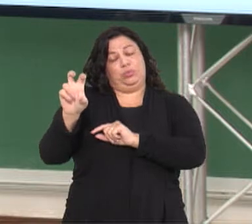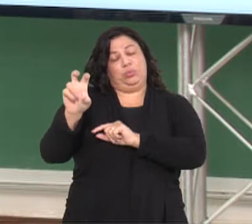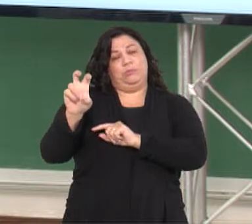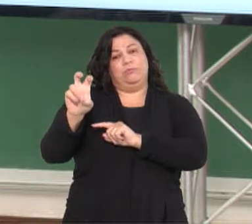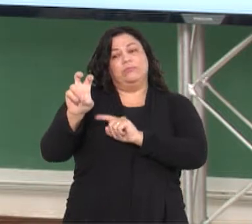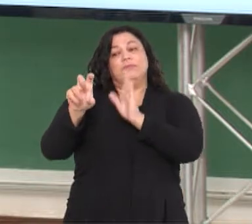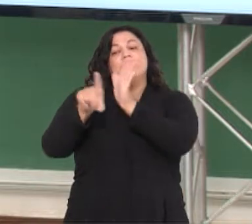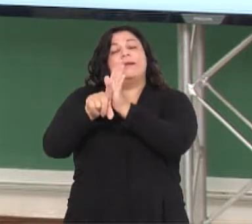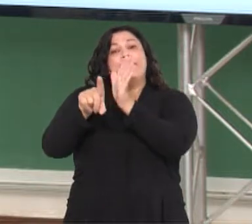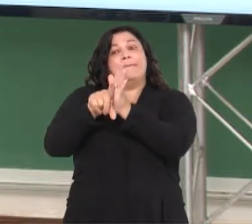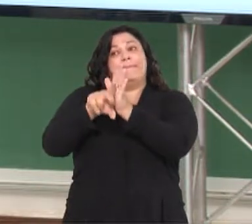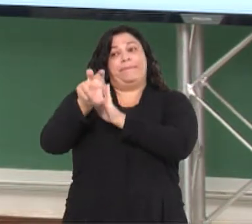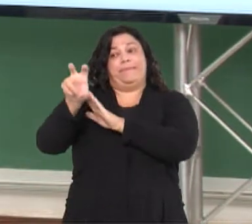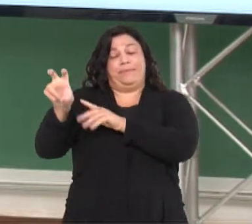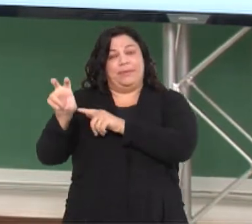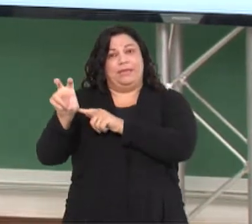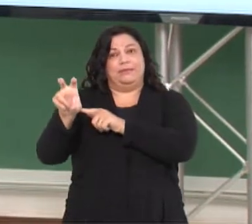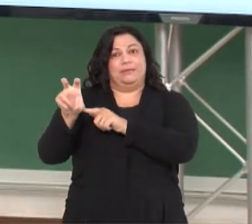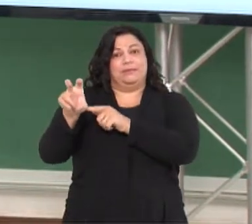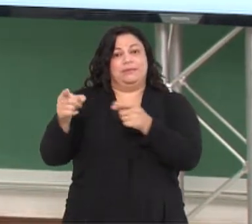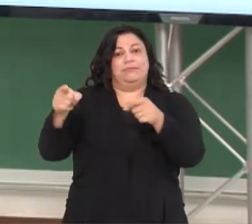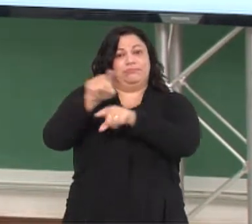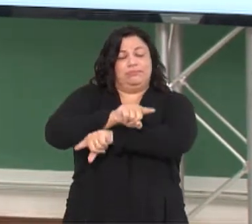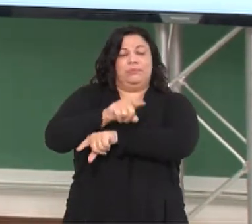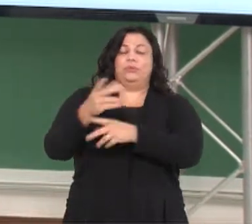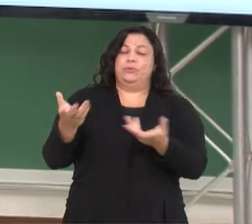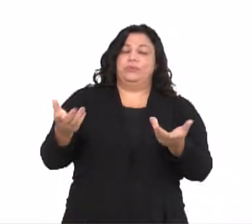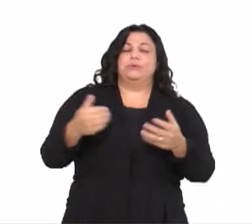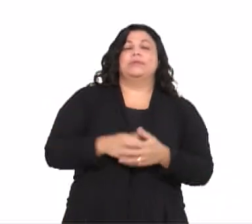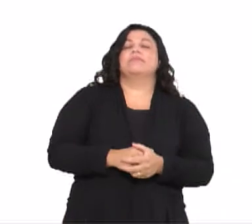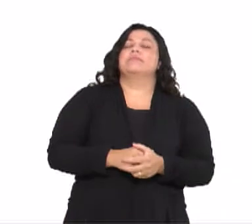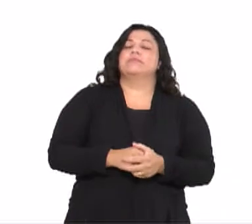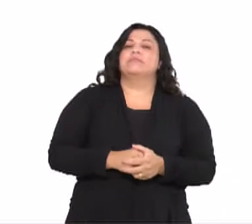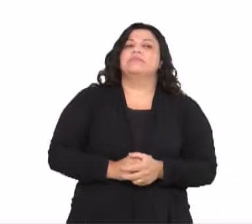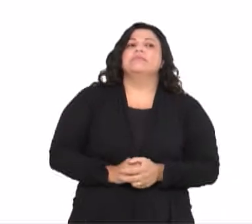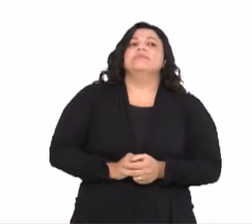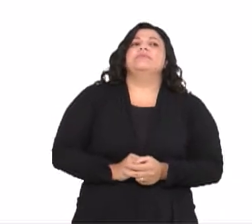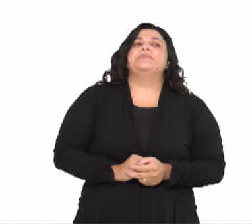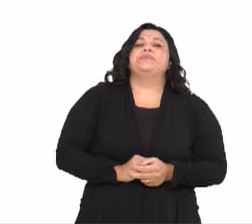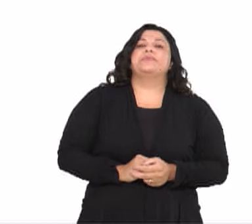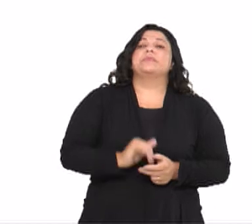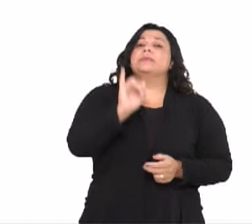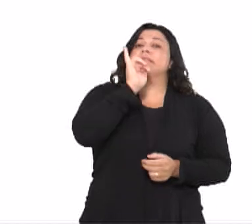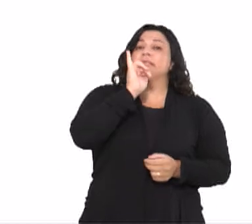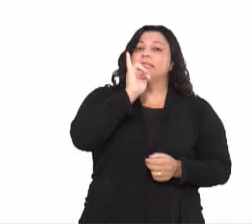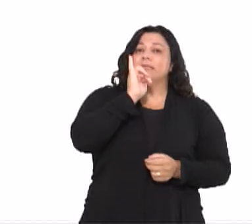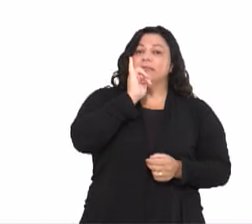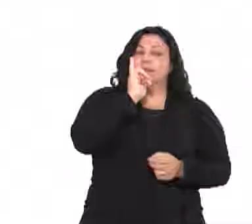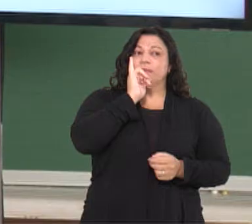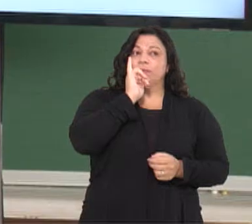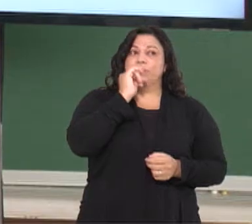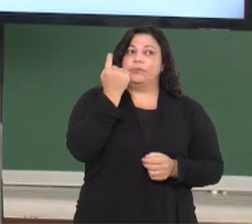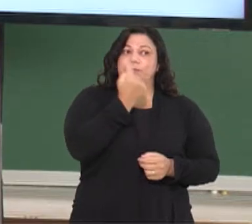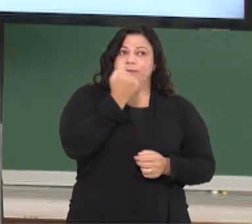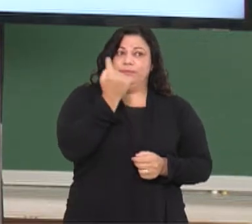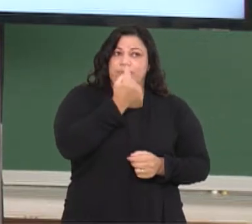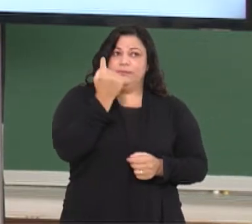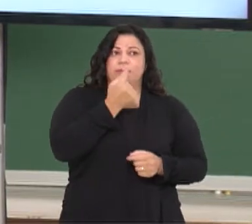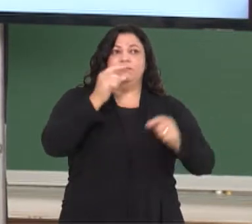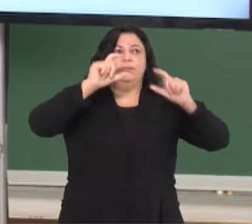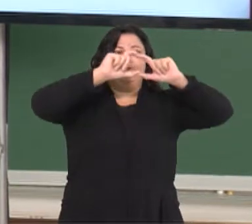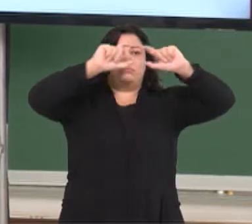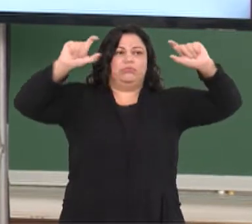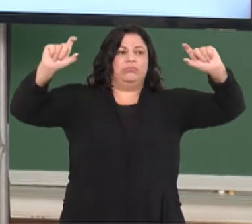Então tem que ter a ordem definida na estrutura do problema. Primeiro exemplo, vamos subtrair o polinômio C e D gerando